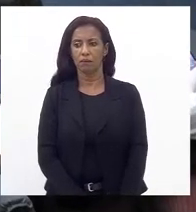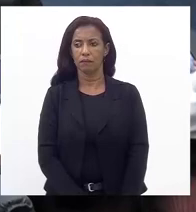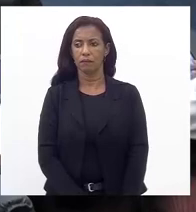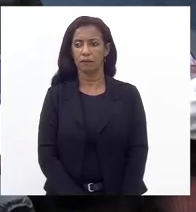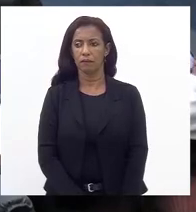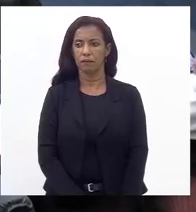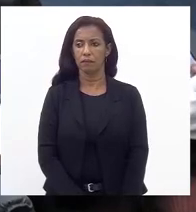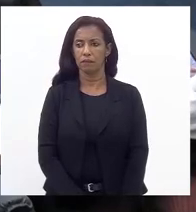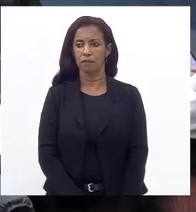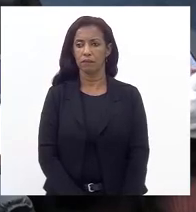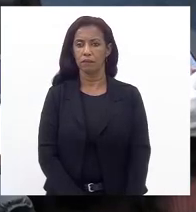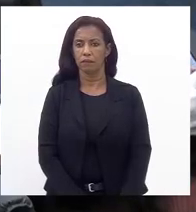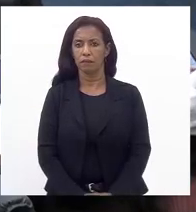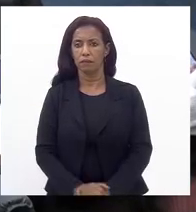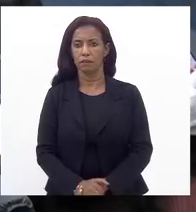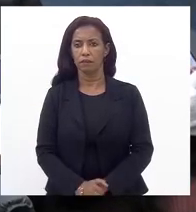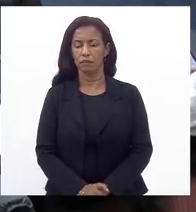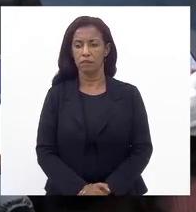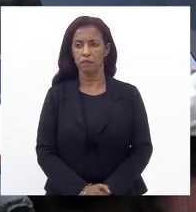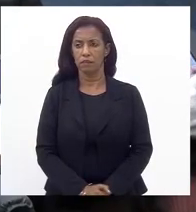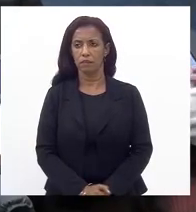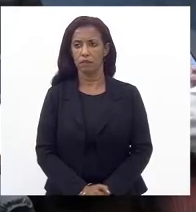E aí